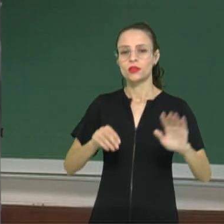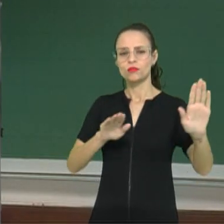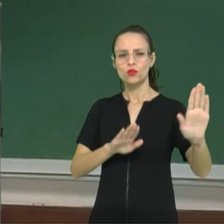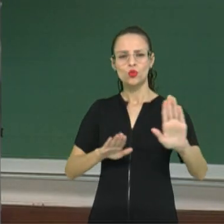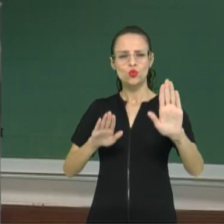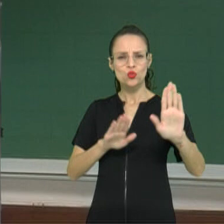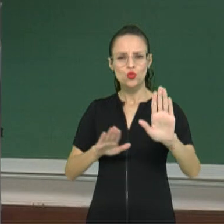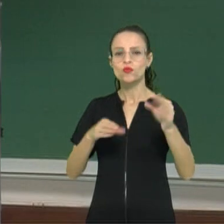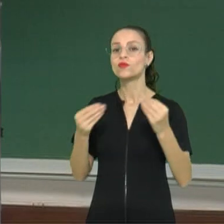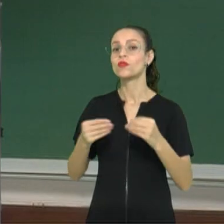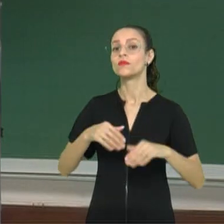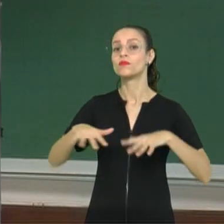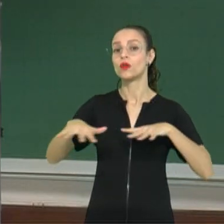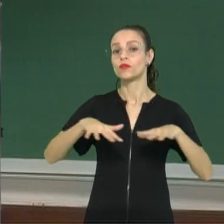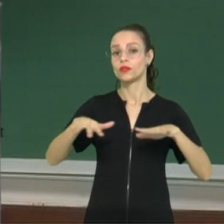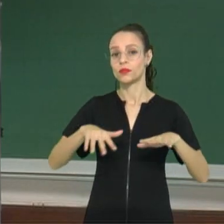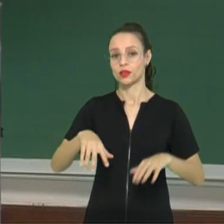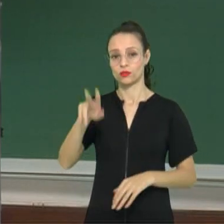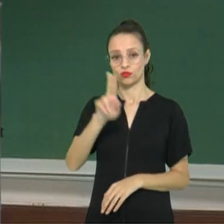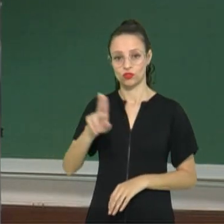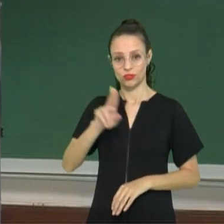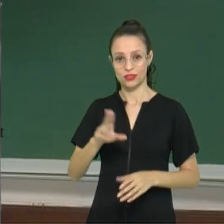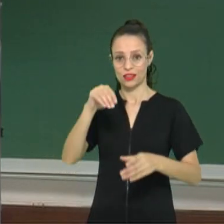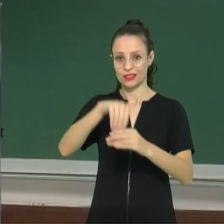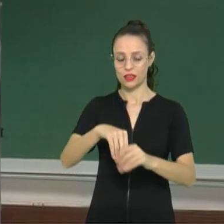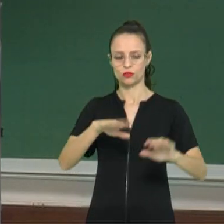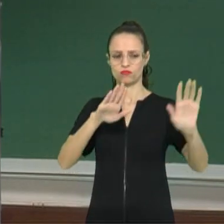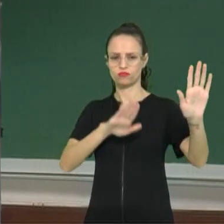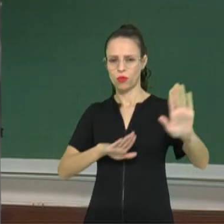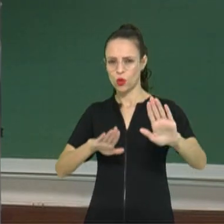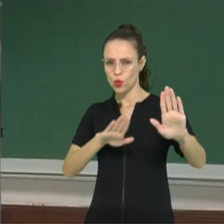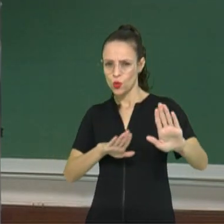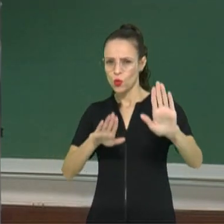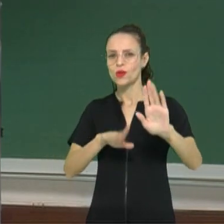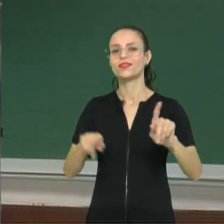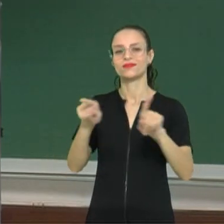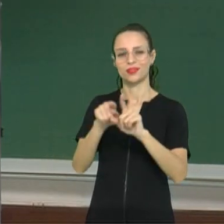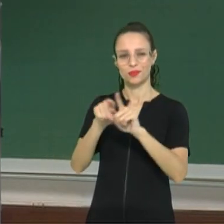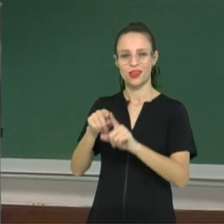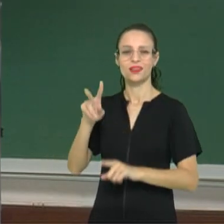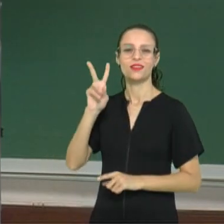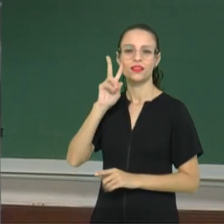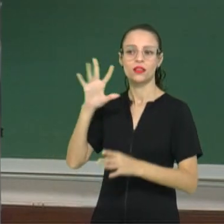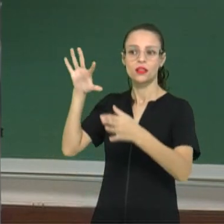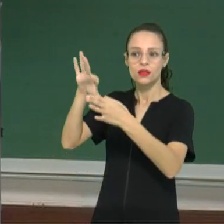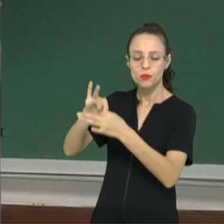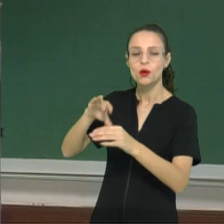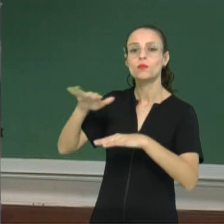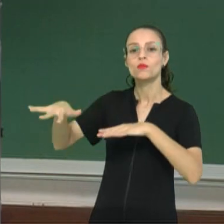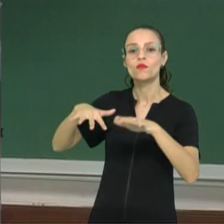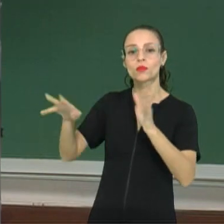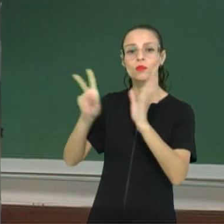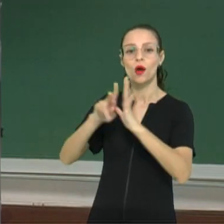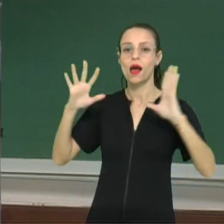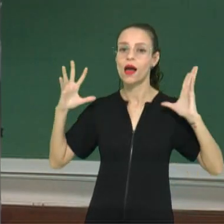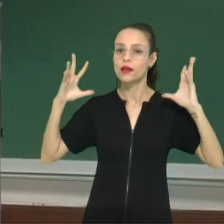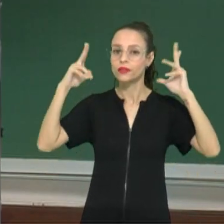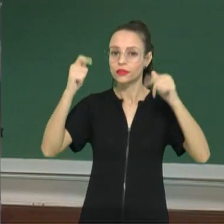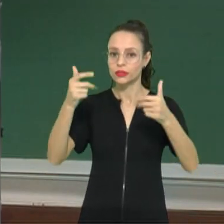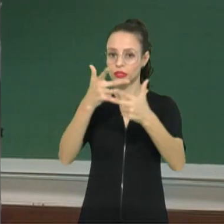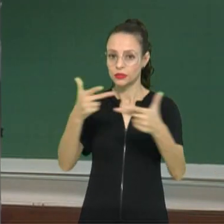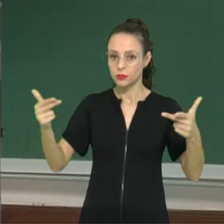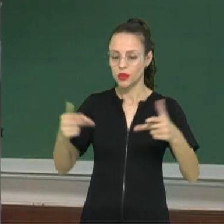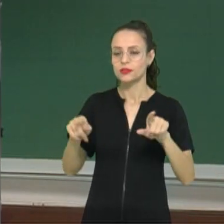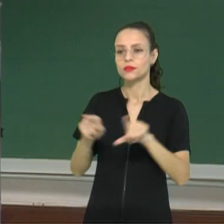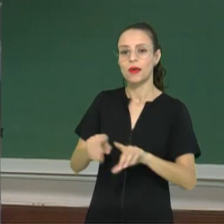né, os movimentos utilizados no Kung Fu, né, lembram bastante, todos são utilizados nome de movimentos de animais, né? Então, assim como